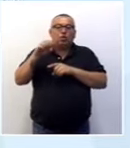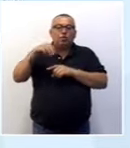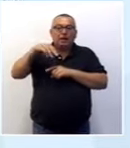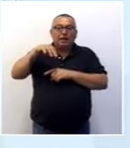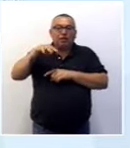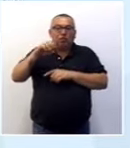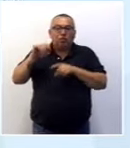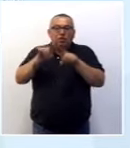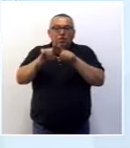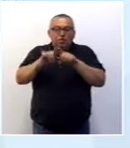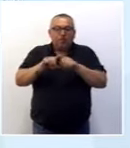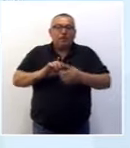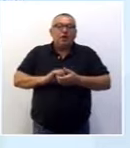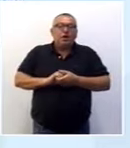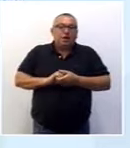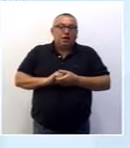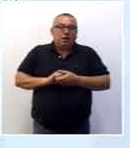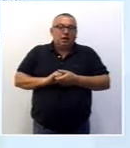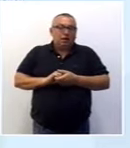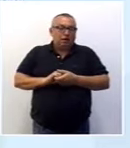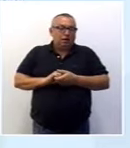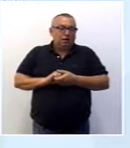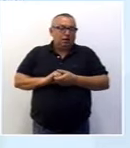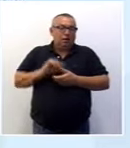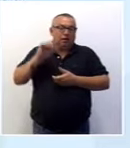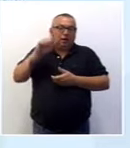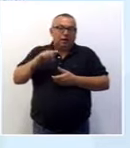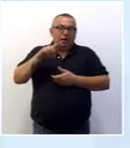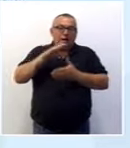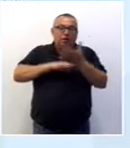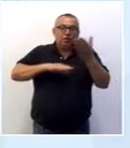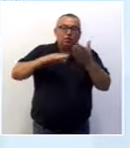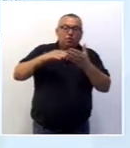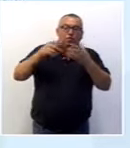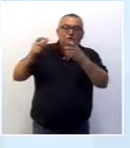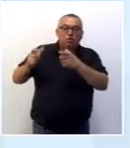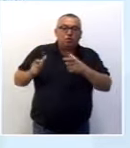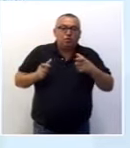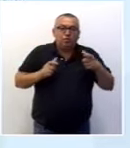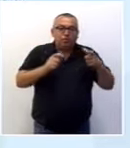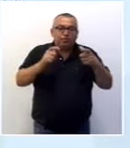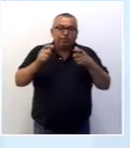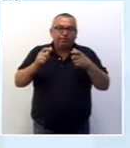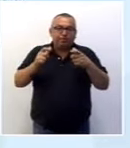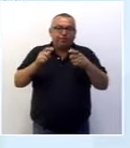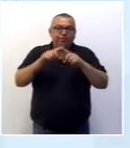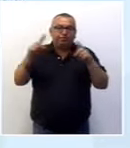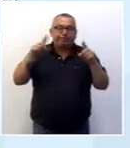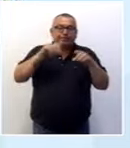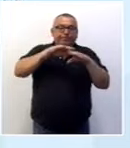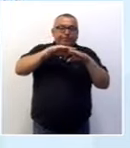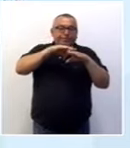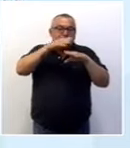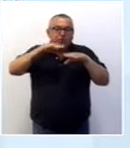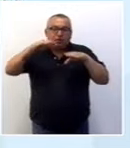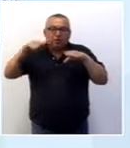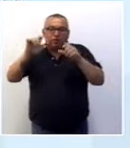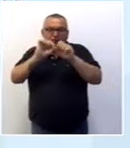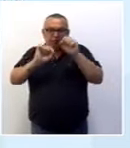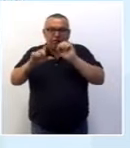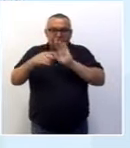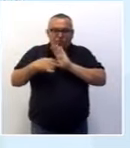que é o espectro eletromagnético? Né? É toda a região lá, que as ondas fazem. Acho que eu vou